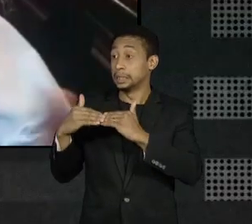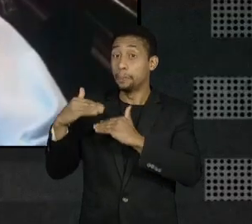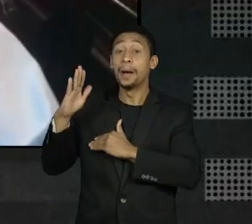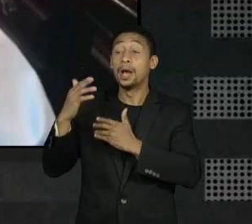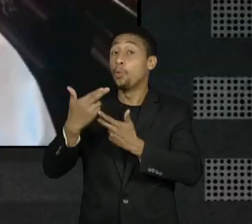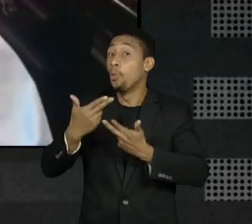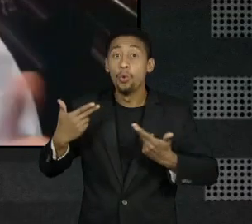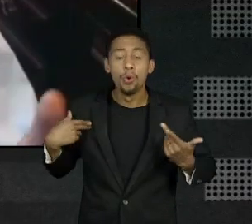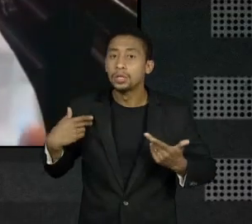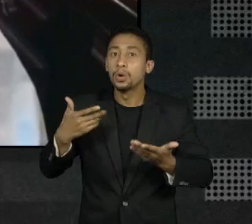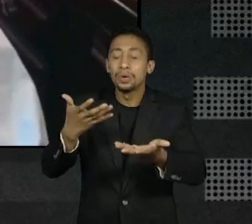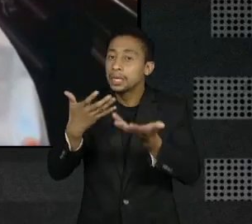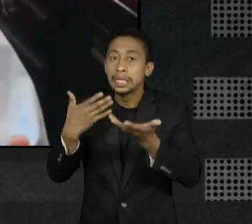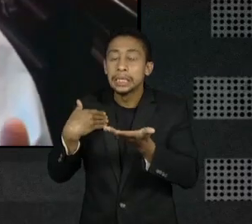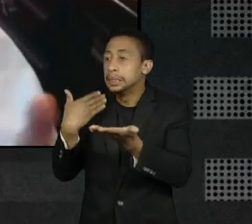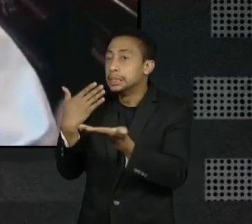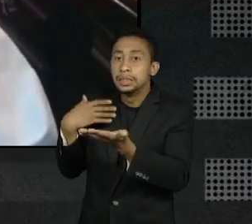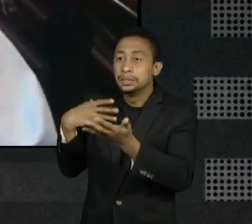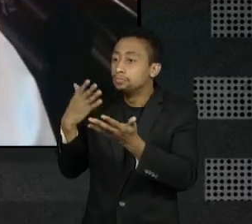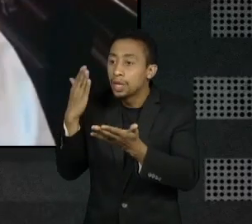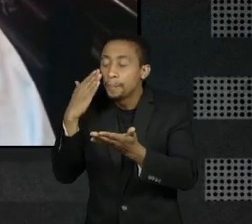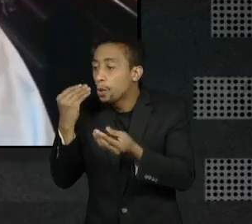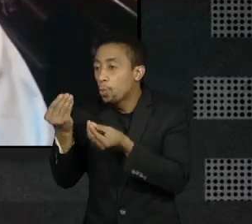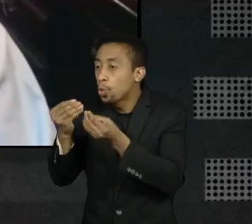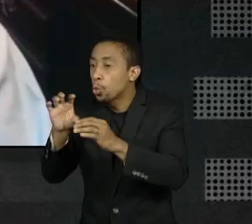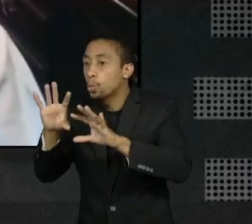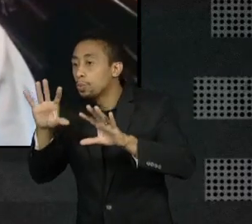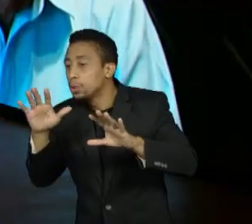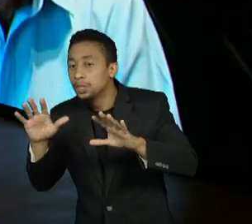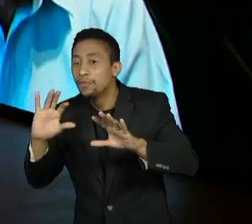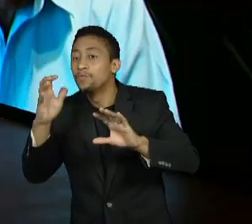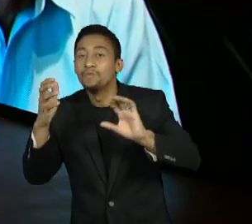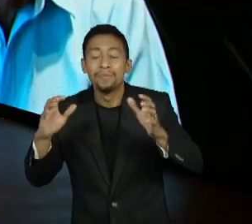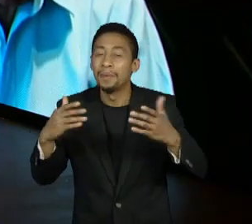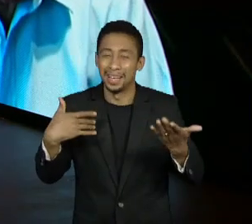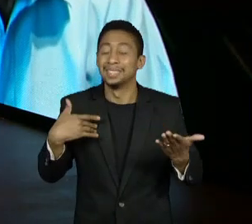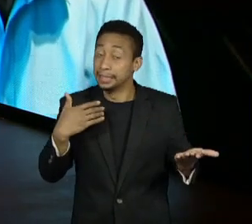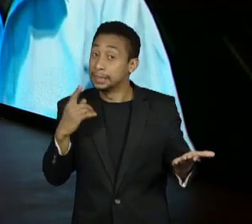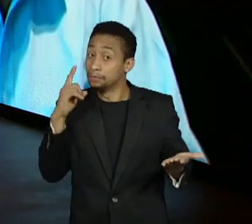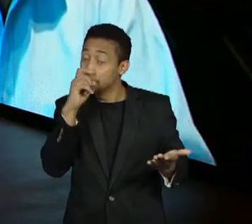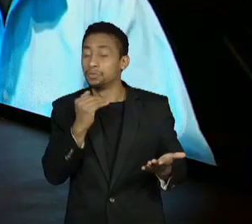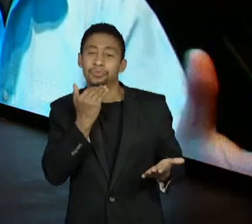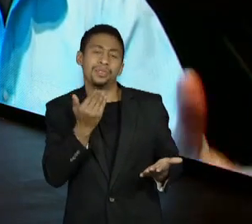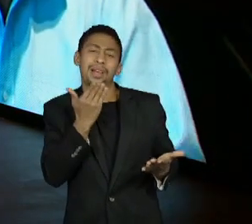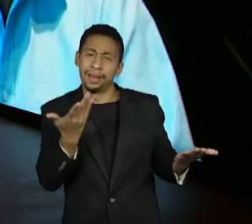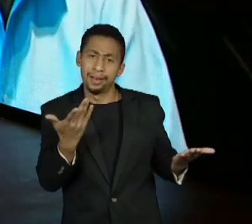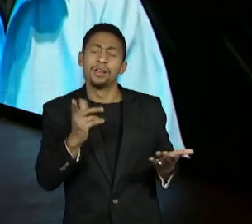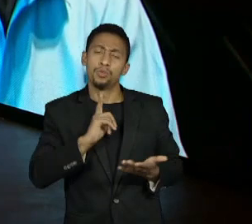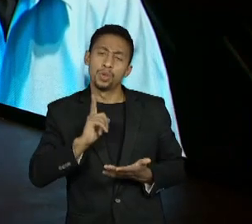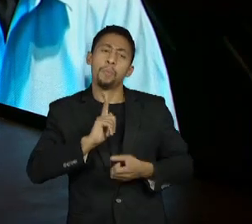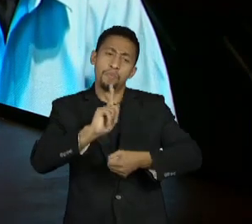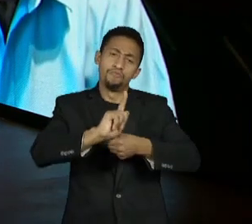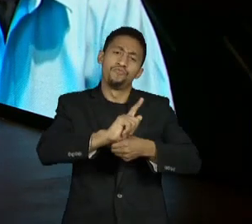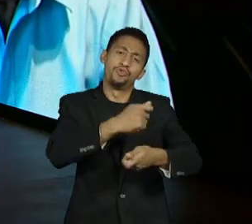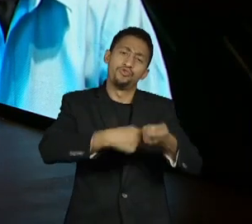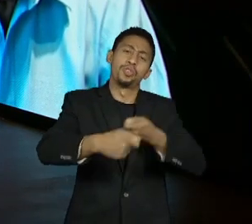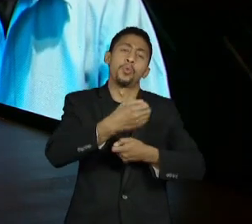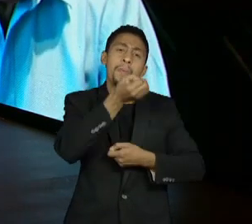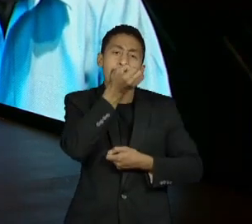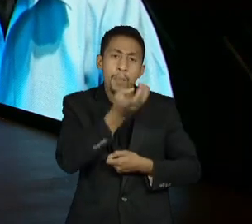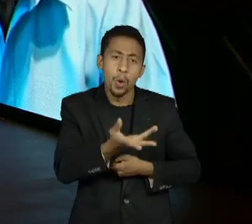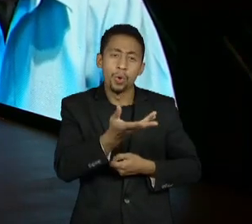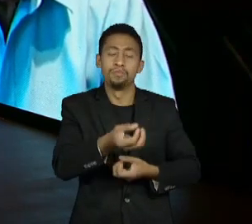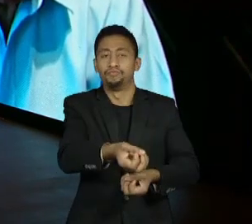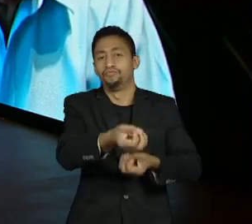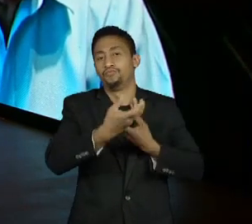acompanhar mais de perto, mas não dá. Não dá, tenho bons gestores que me passam que também conhecem a minha filosofia,